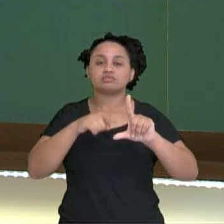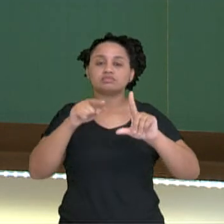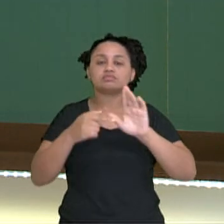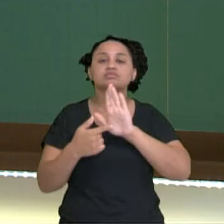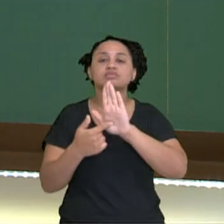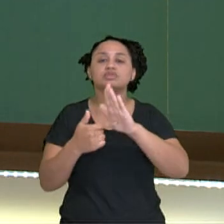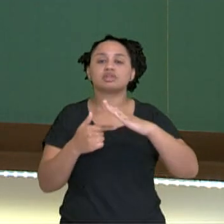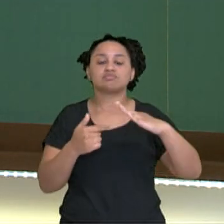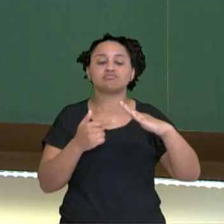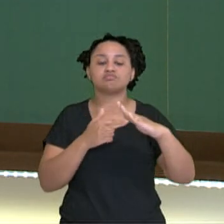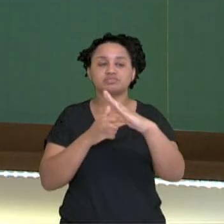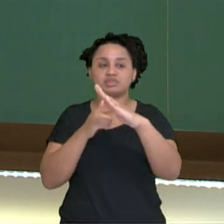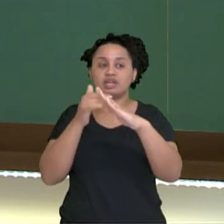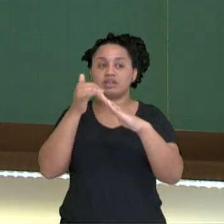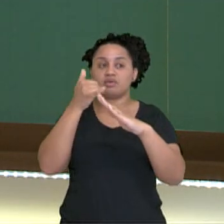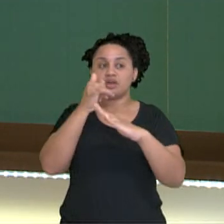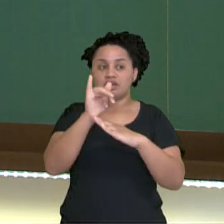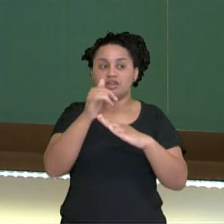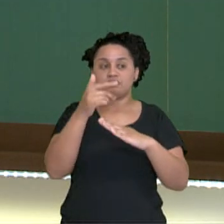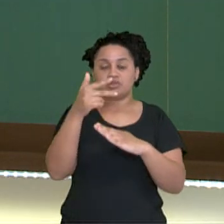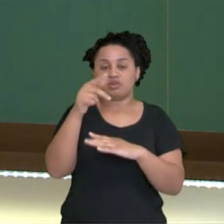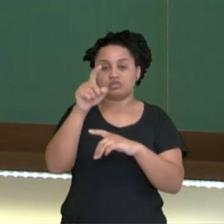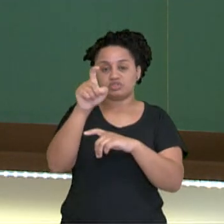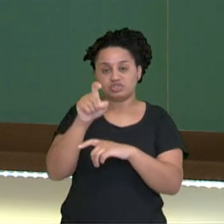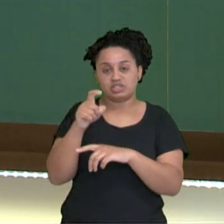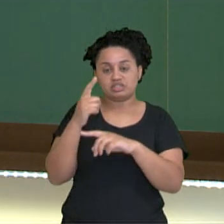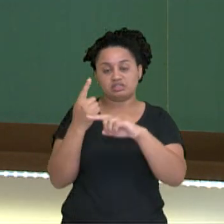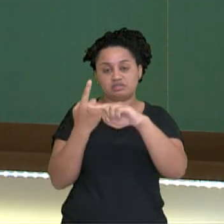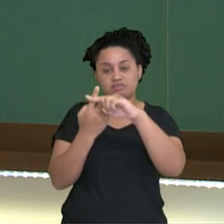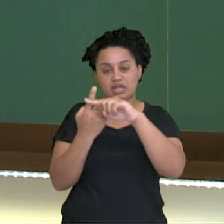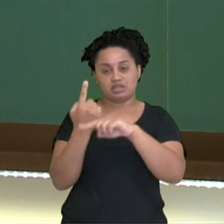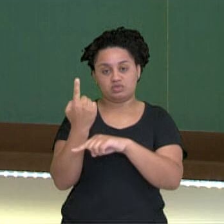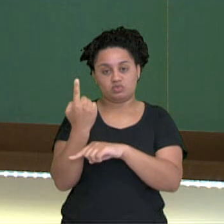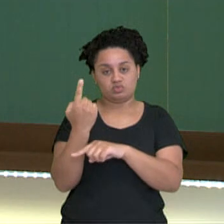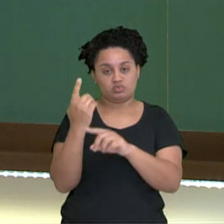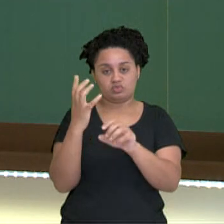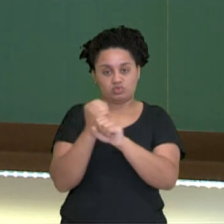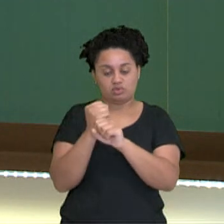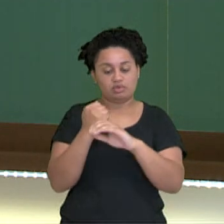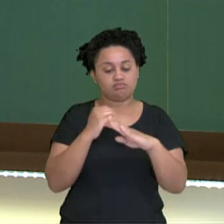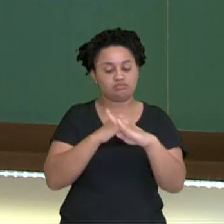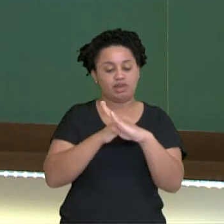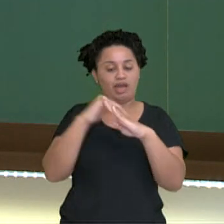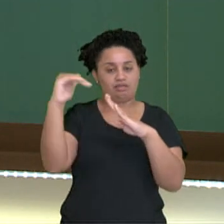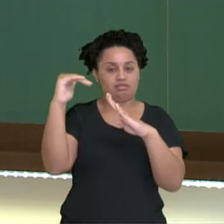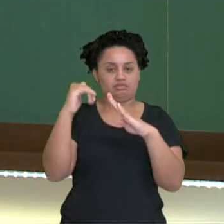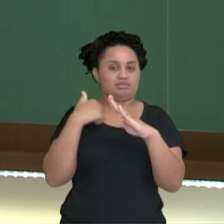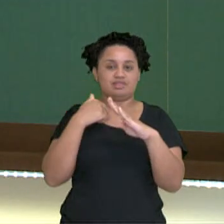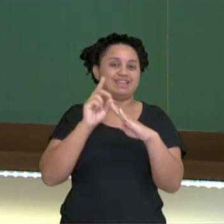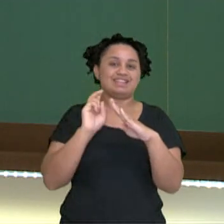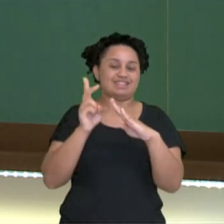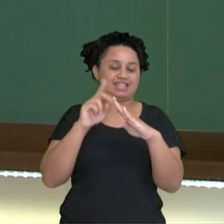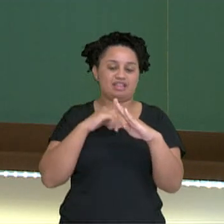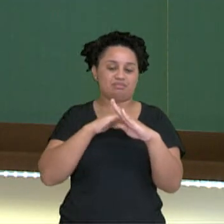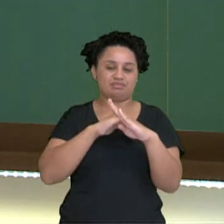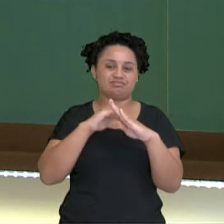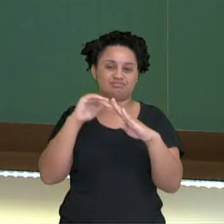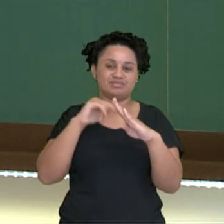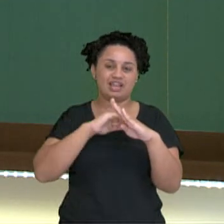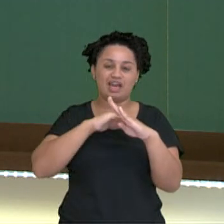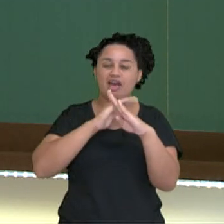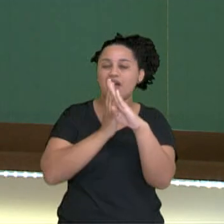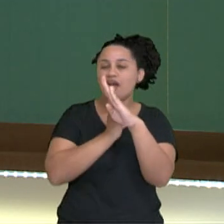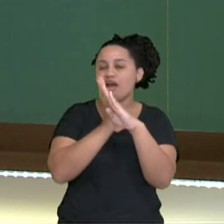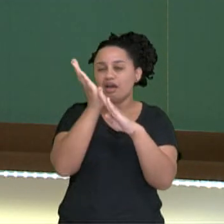aqui em cima, ó, y igual x mais 1, e ele é uma reta. Nem sempre os gráficos serão retas, tá? Isso a gente tem